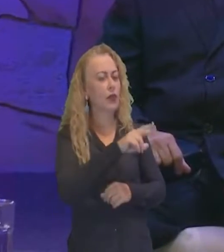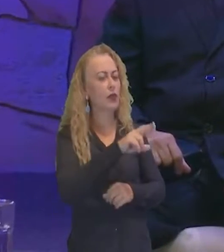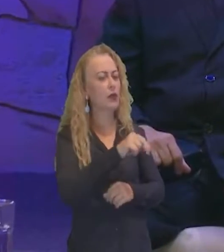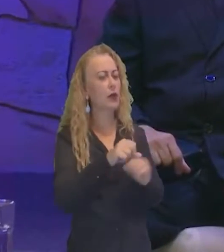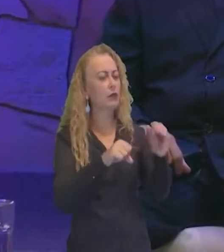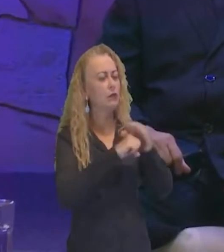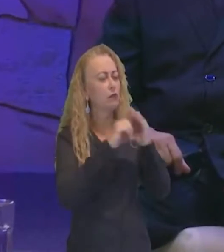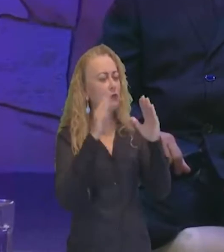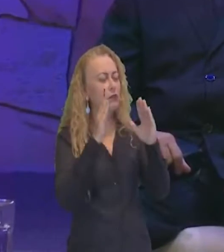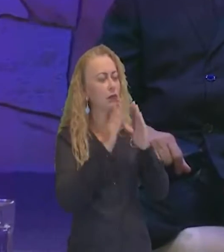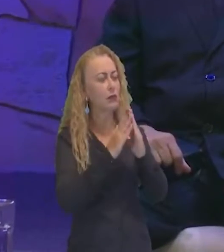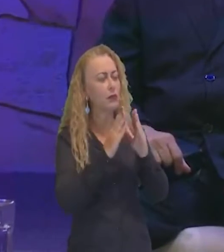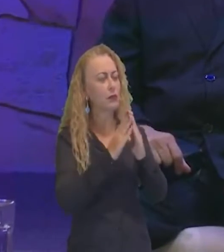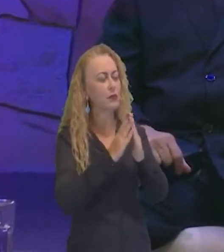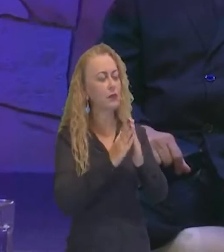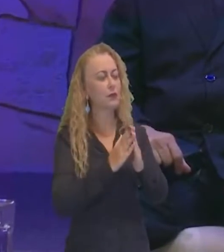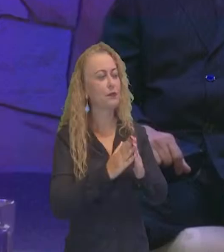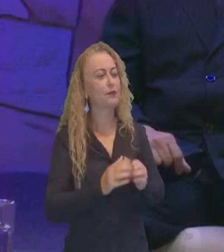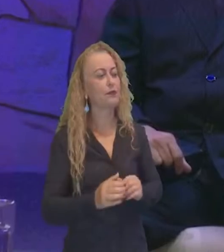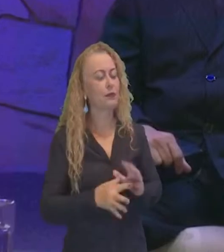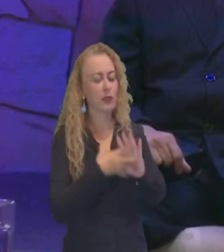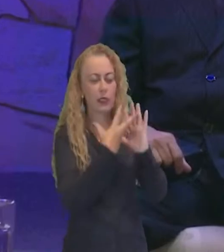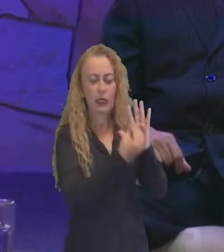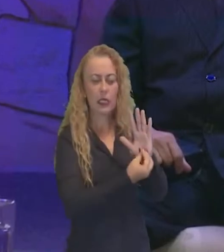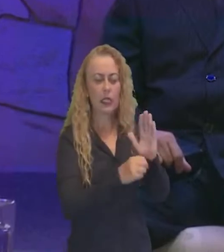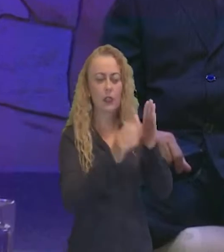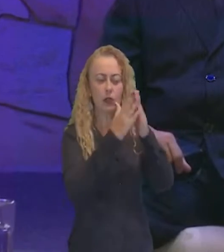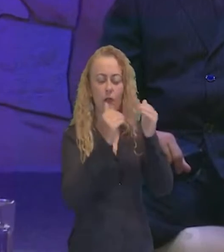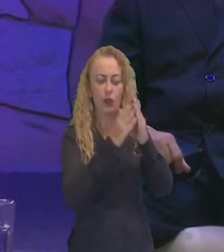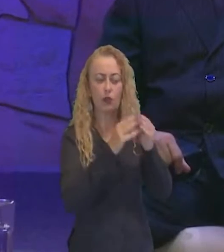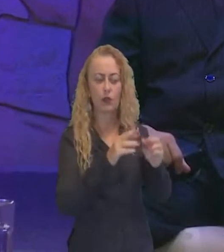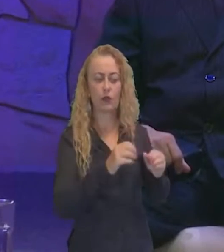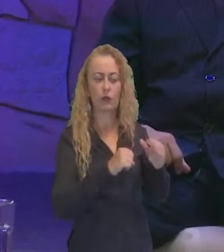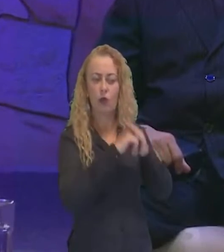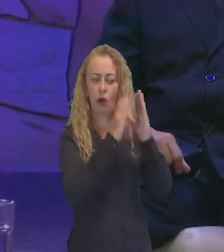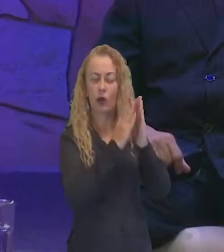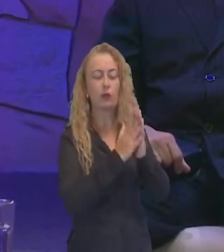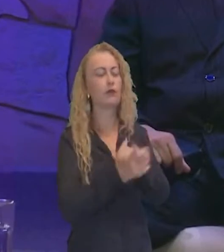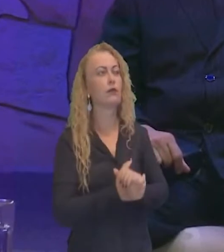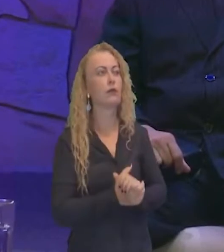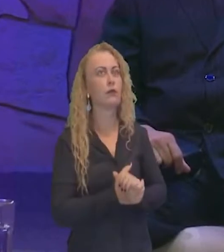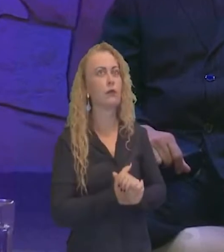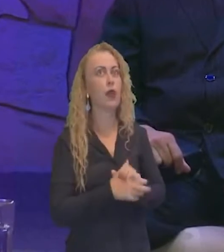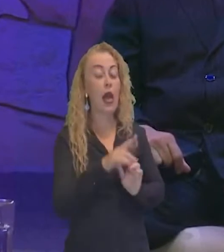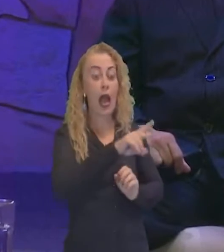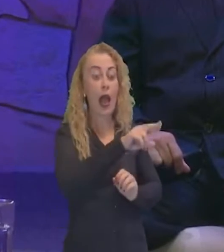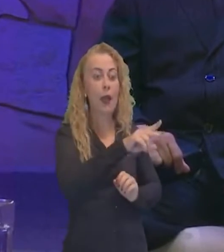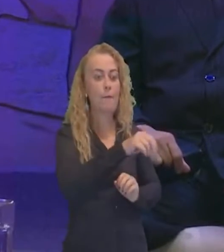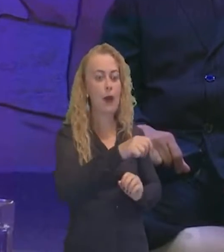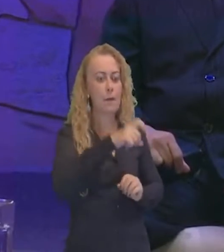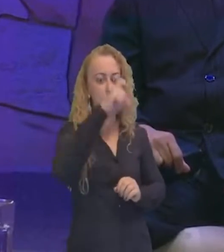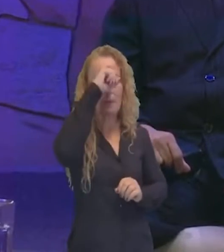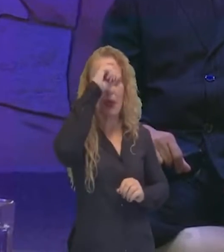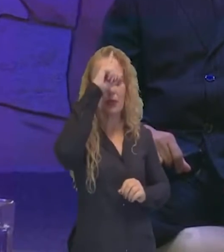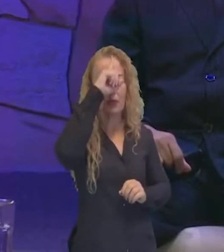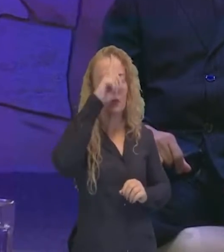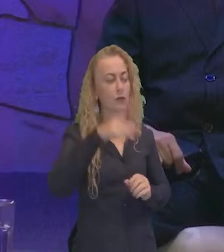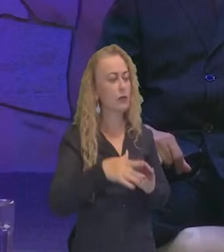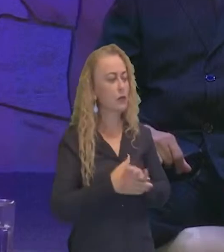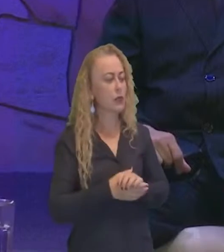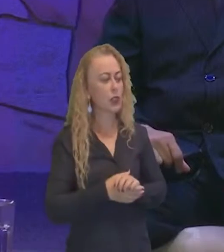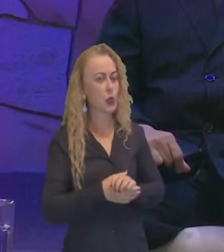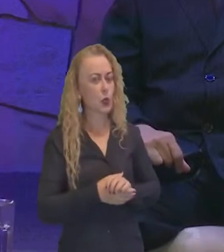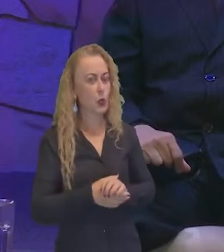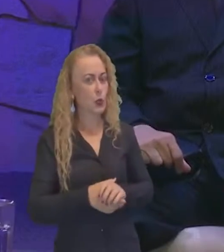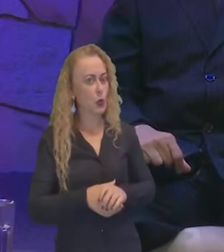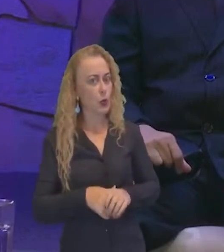marido era médico, e o marido liga e diz: não, senhor, o senhor não pode se operar com ninguém, a não ser com o doutor fulano,